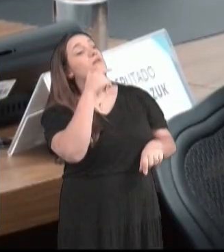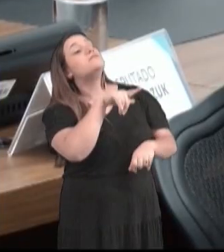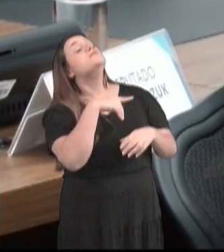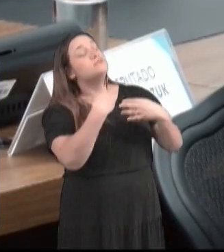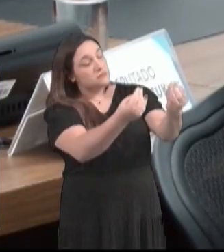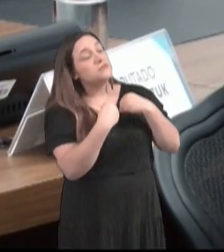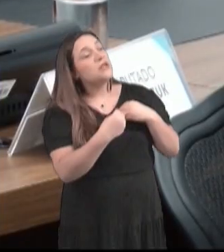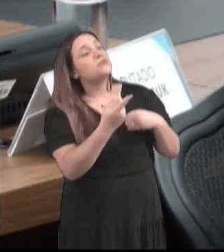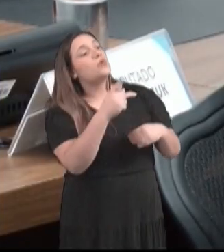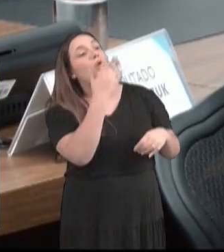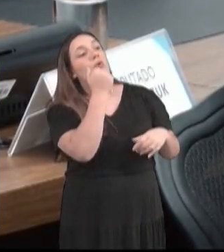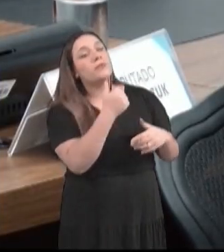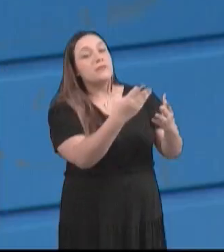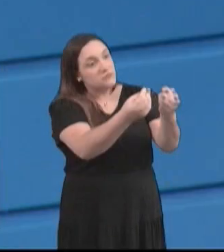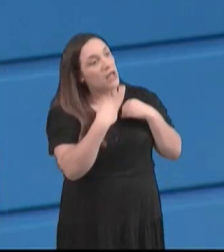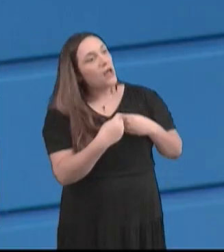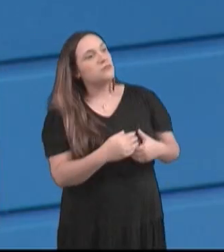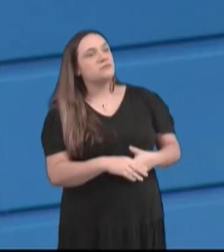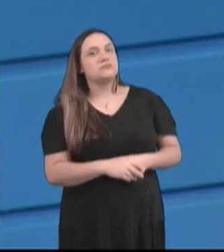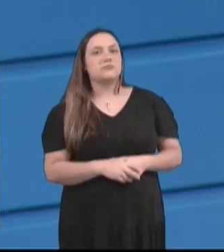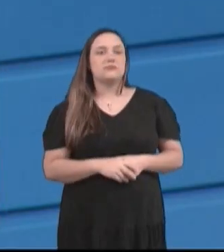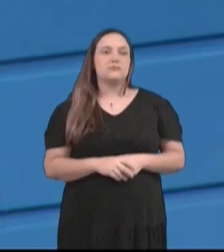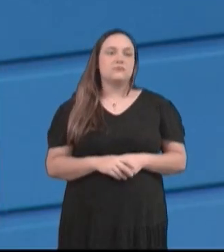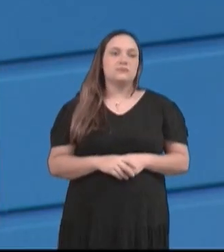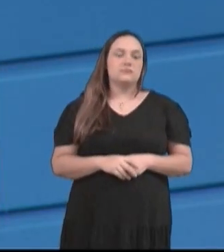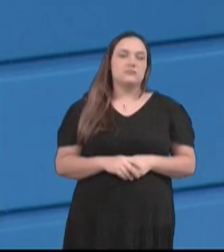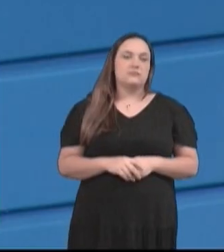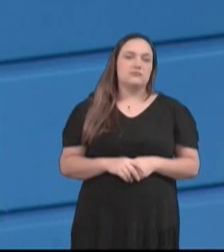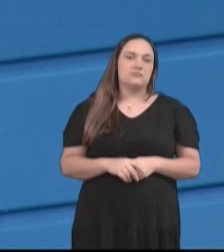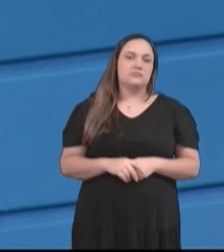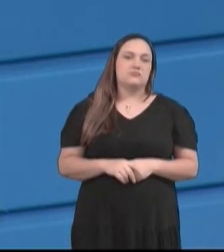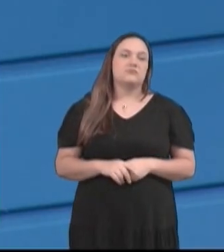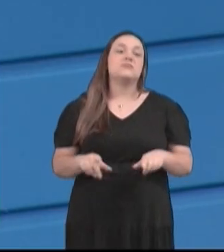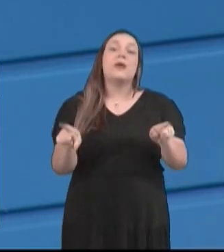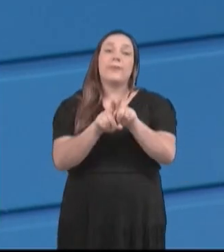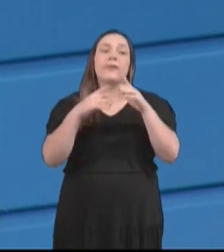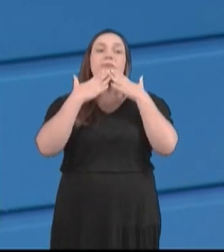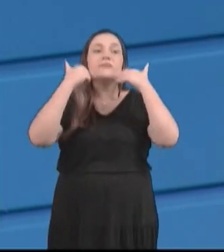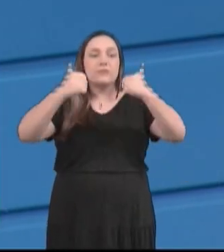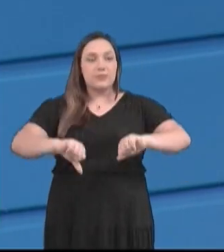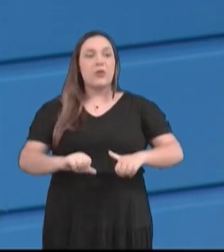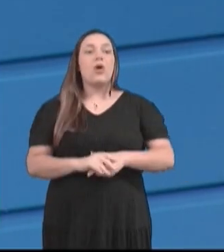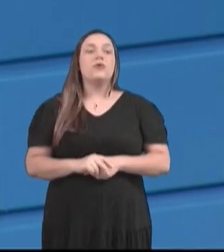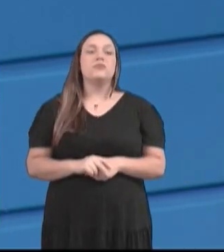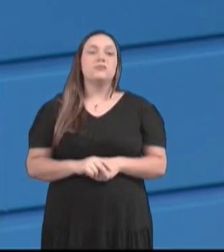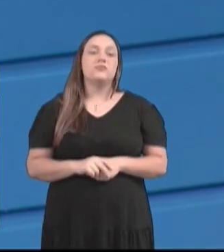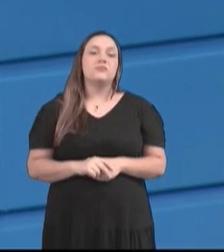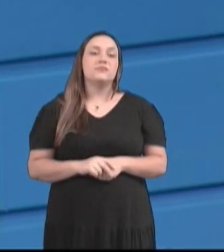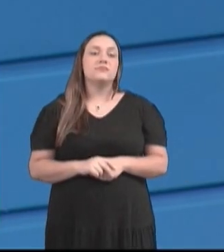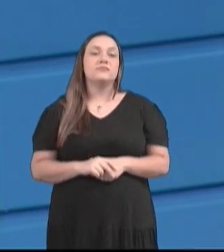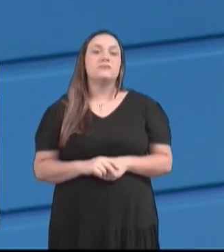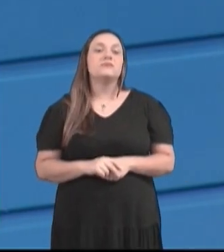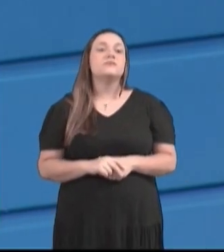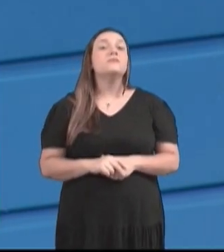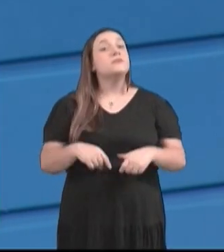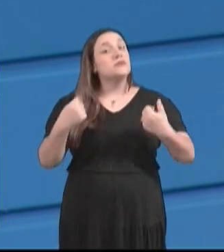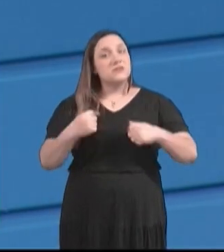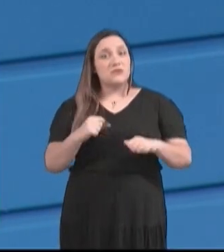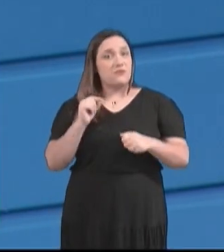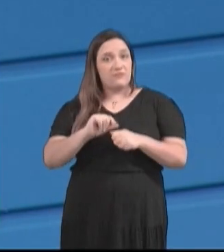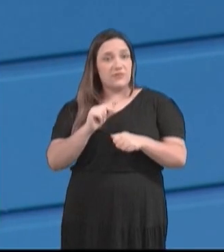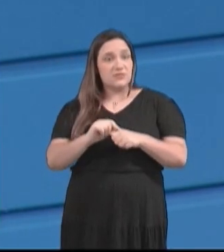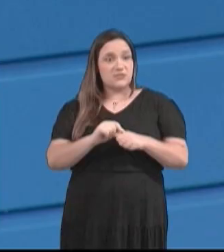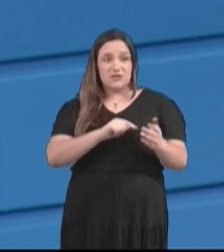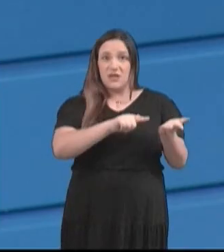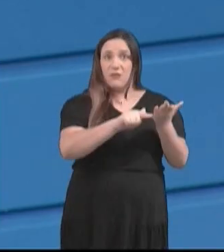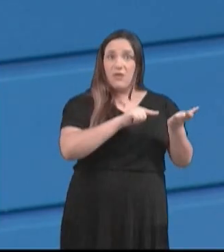o lanche que leva para consumir no recreio. Além disso ainda, os agressores o forçam a realizar os trabalhos escolares